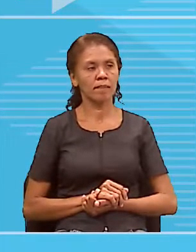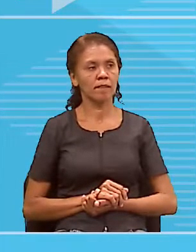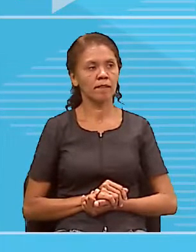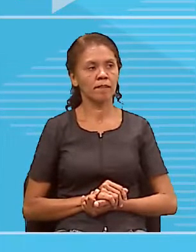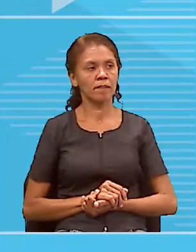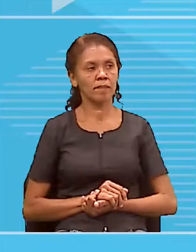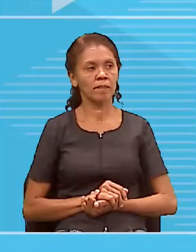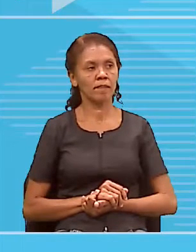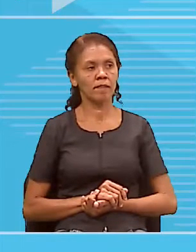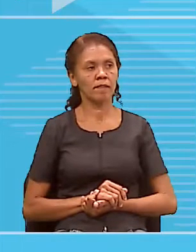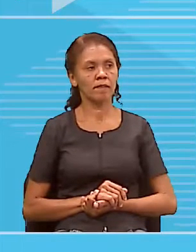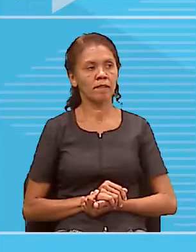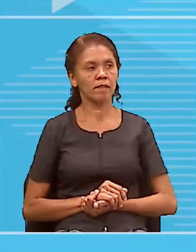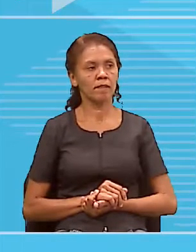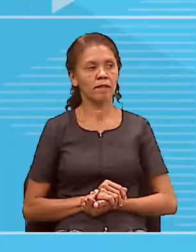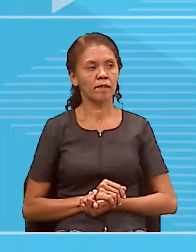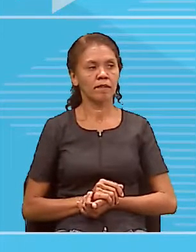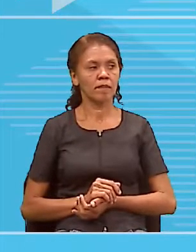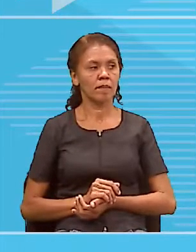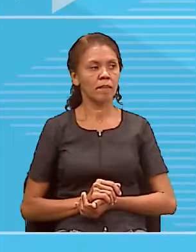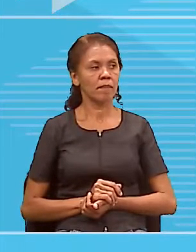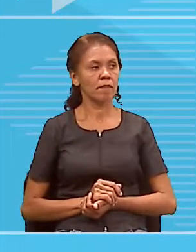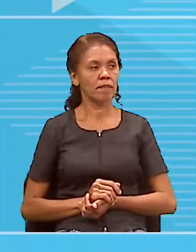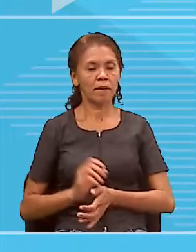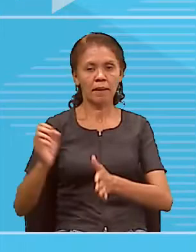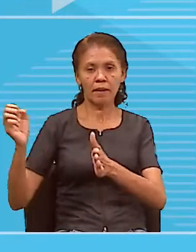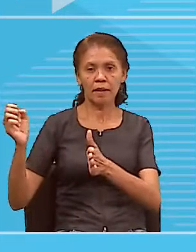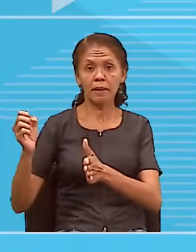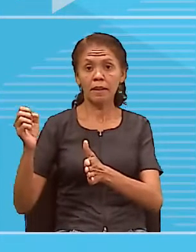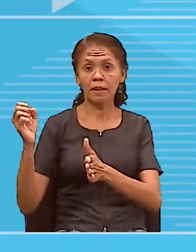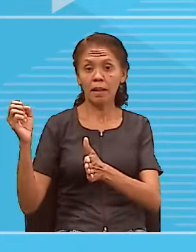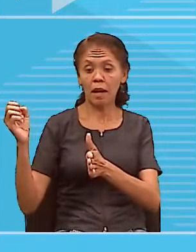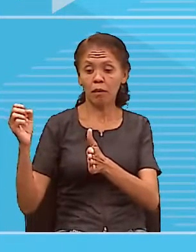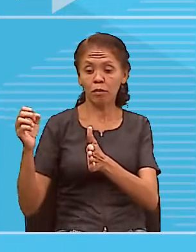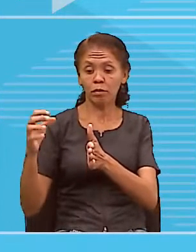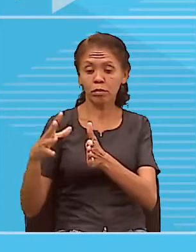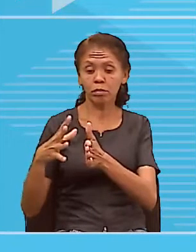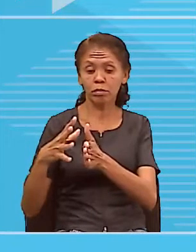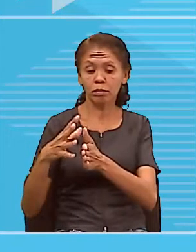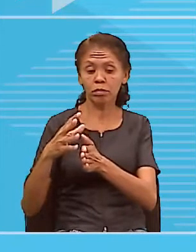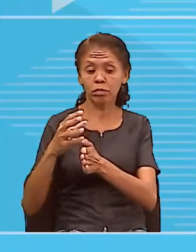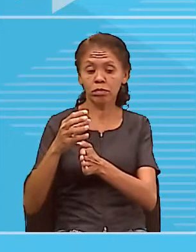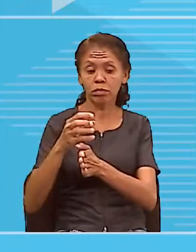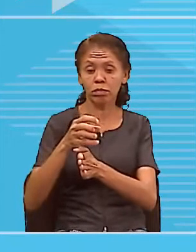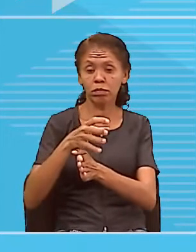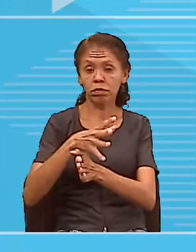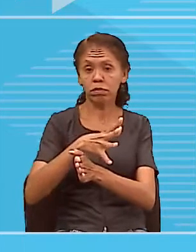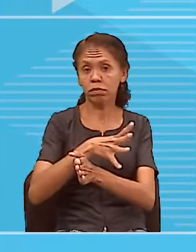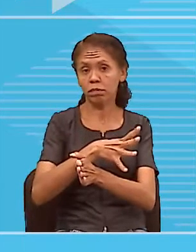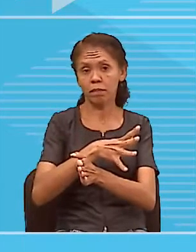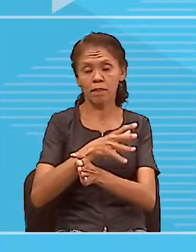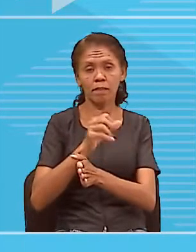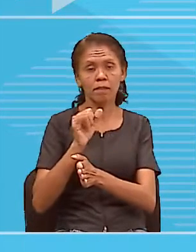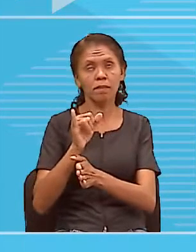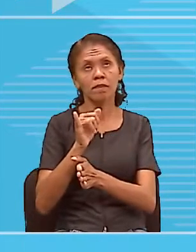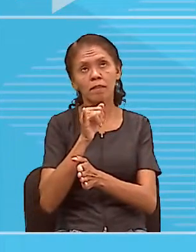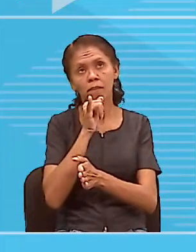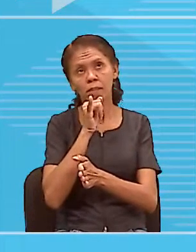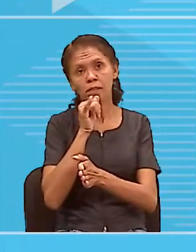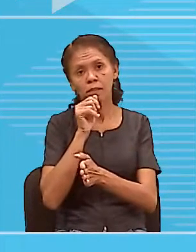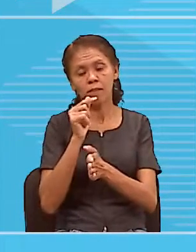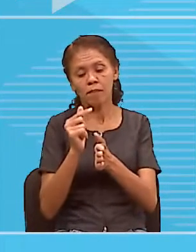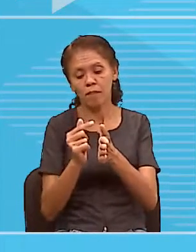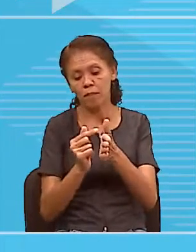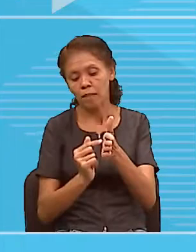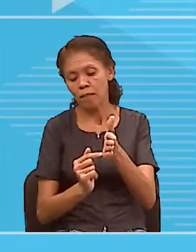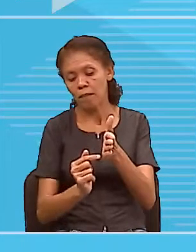se propagava de forma retilínea então se eu colocasse um buraquinho